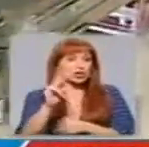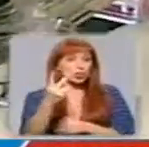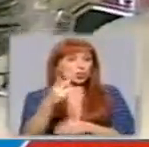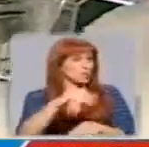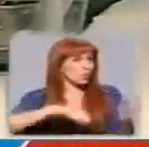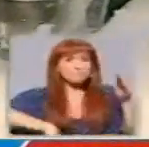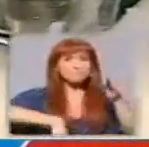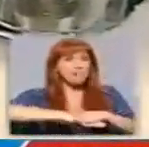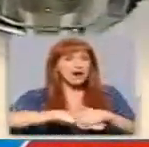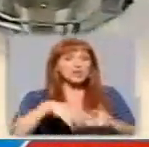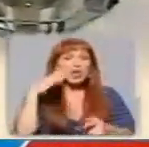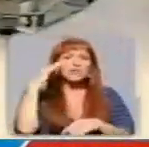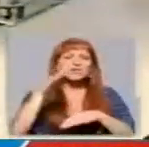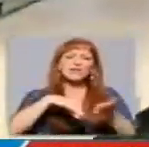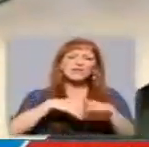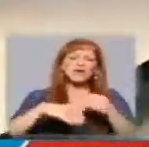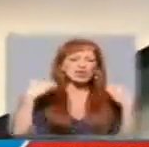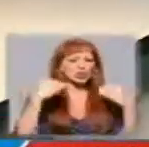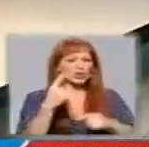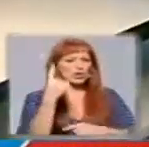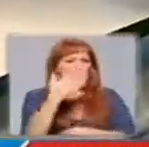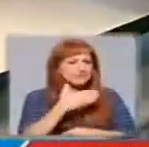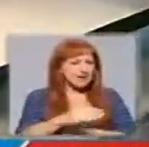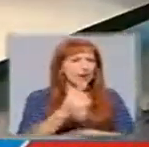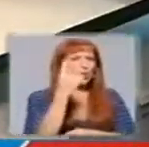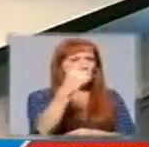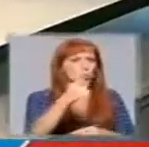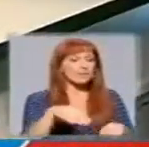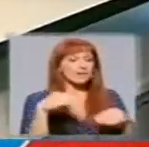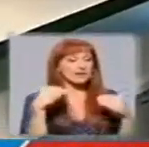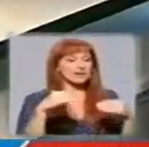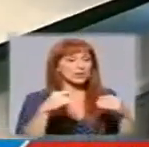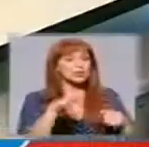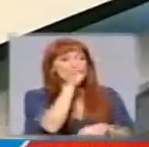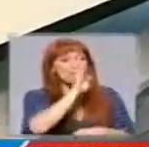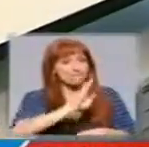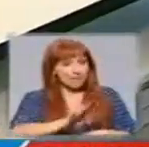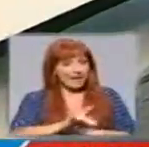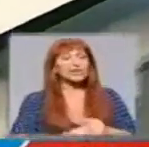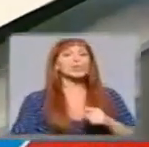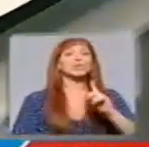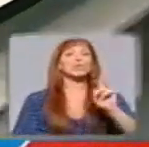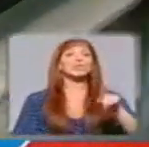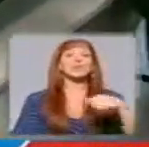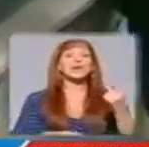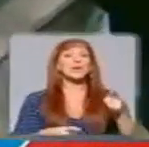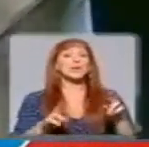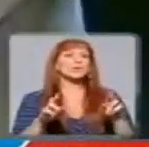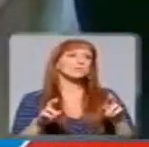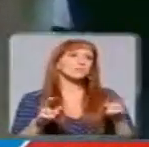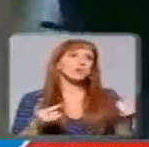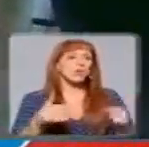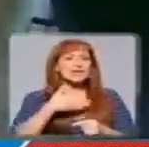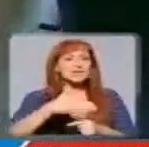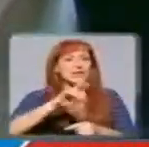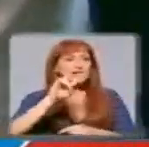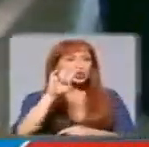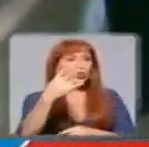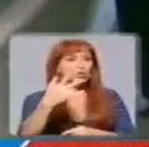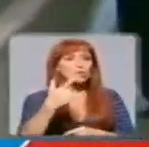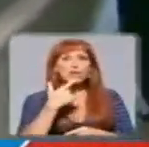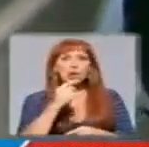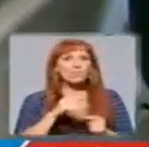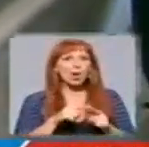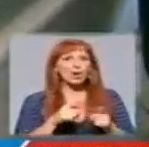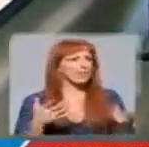para nós normalmente fazemos um treino de uma semana o treino essencialmente prático para desejavelmente serão duas semanas mas